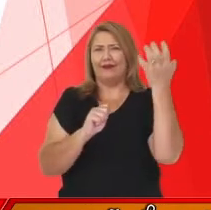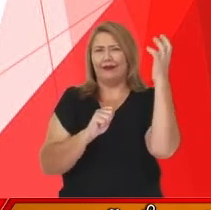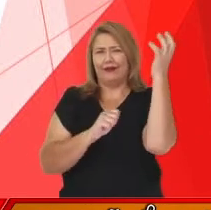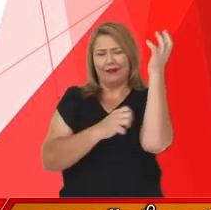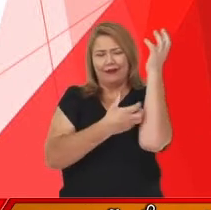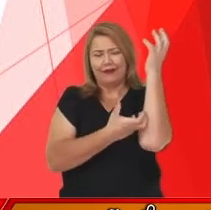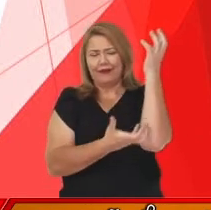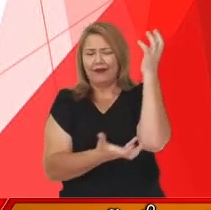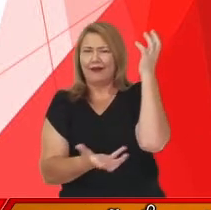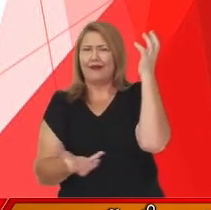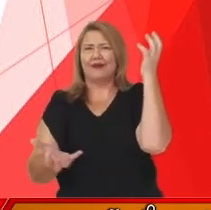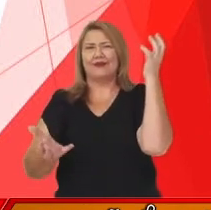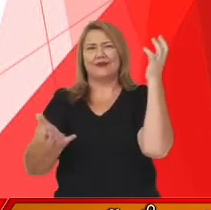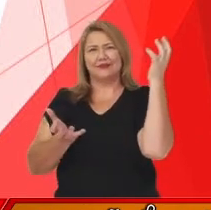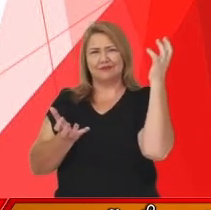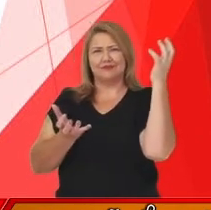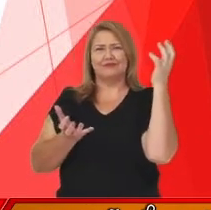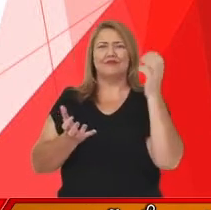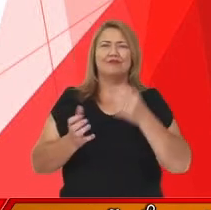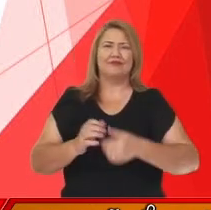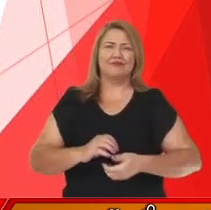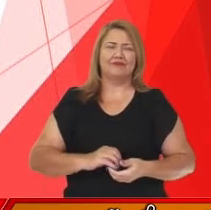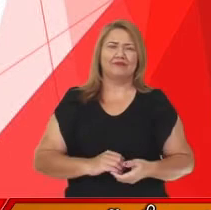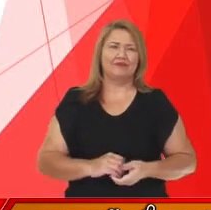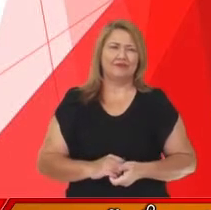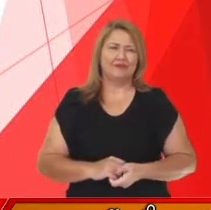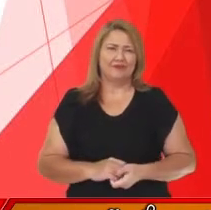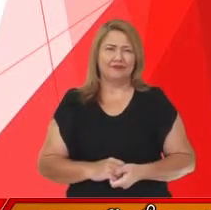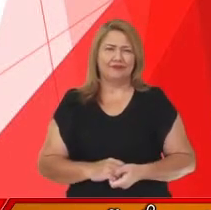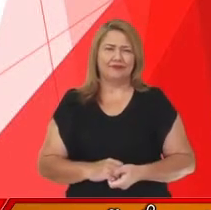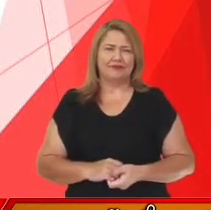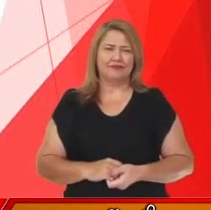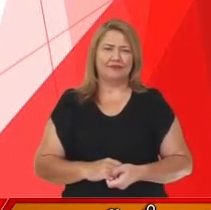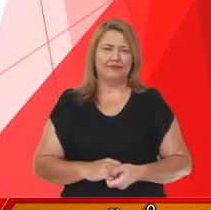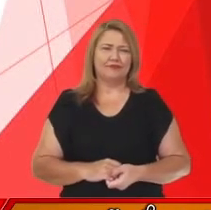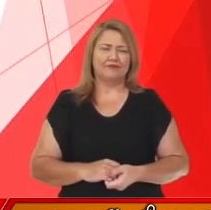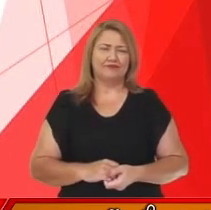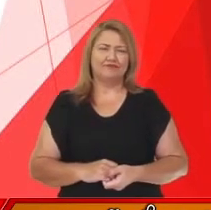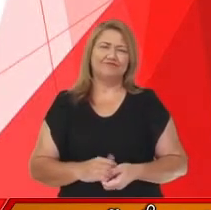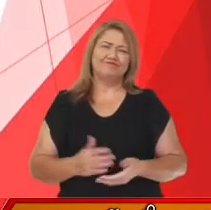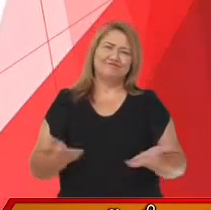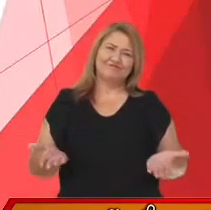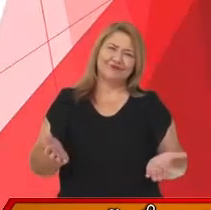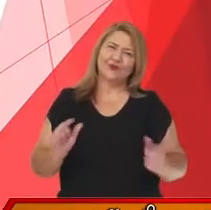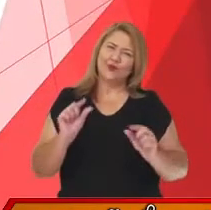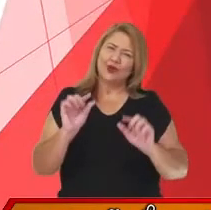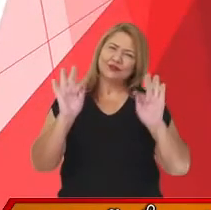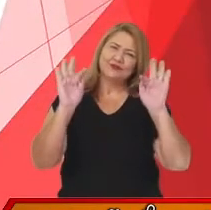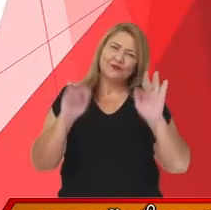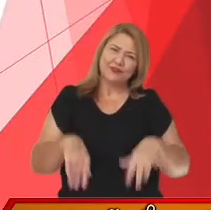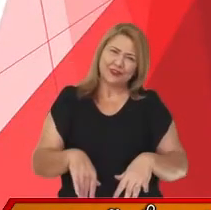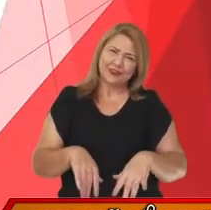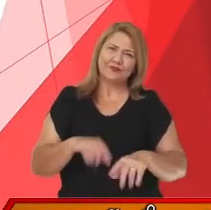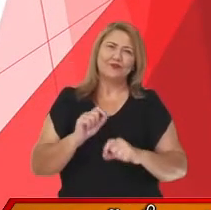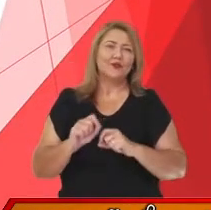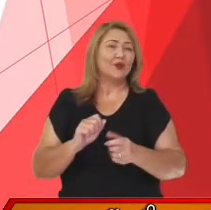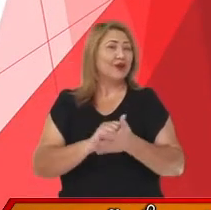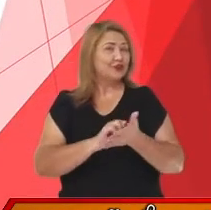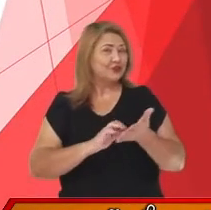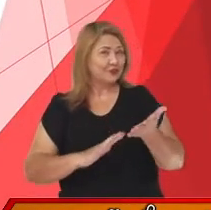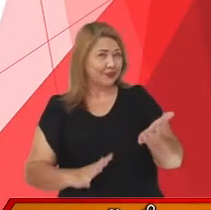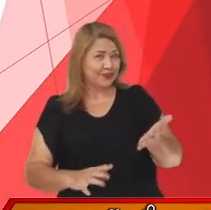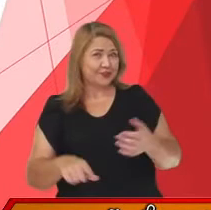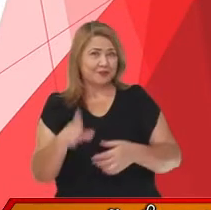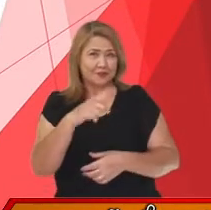chamada aí está errado ou de caatinga os brothers chegando ao fim nós temos aqui uma